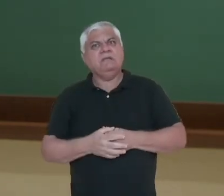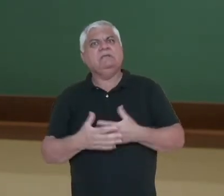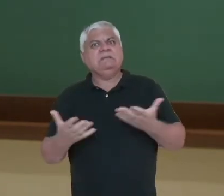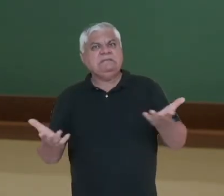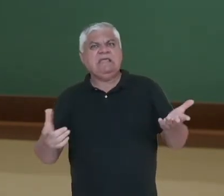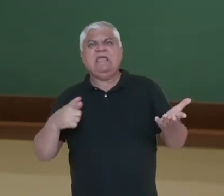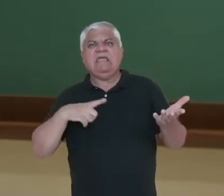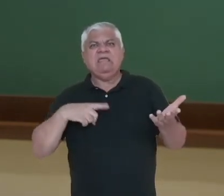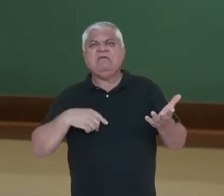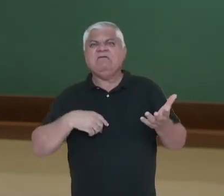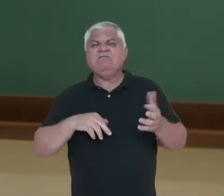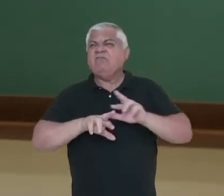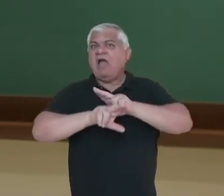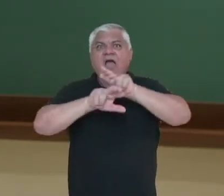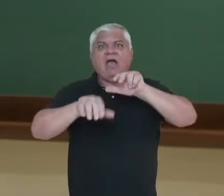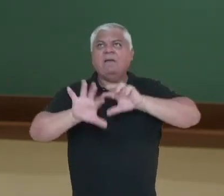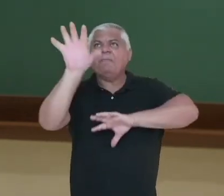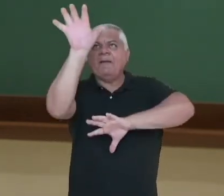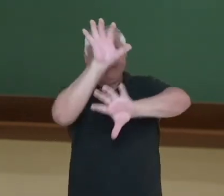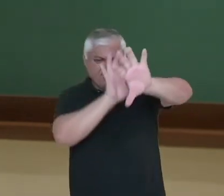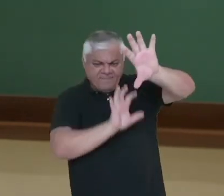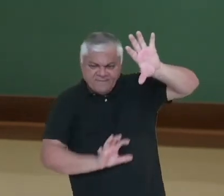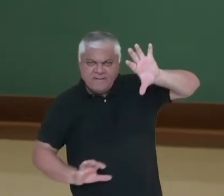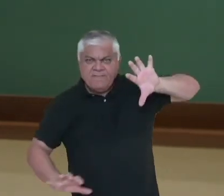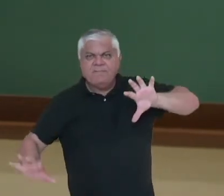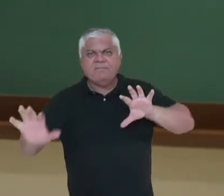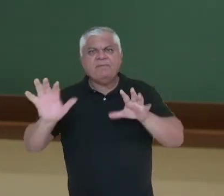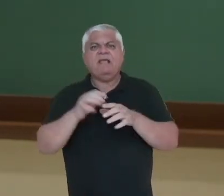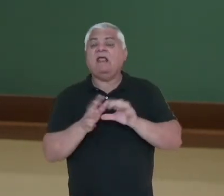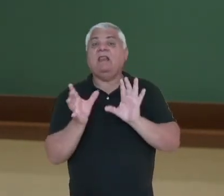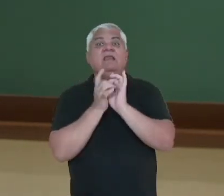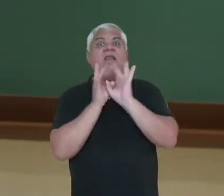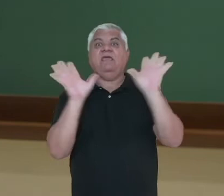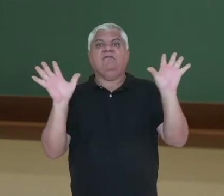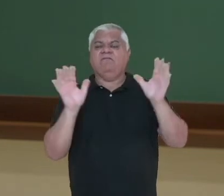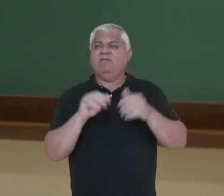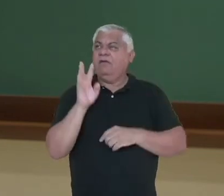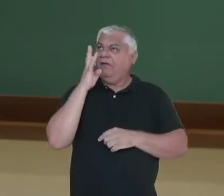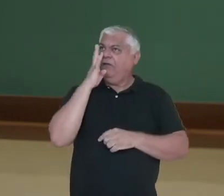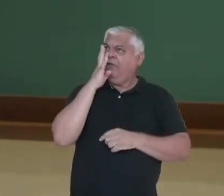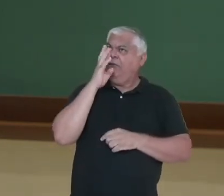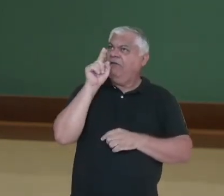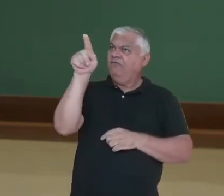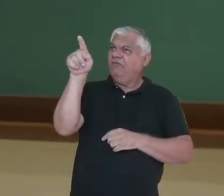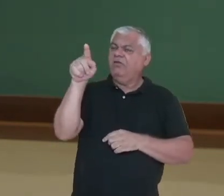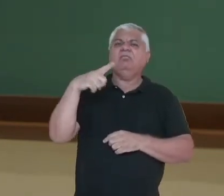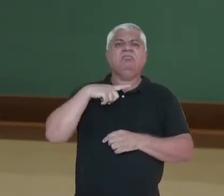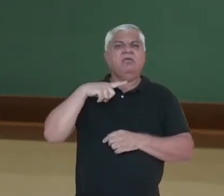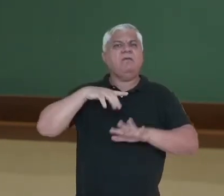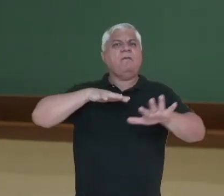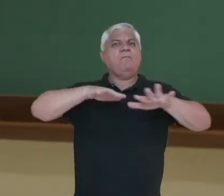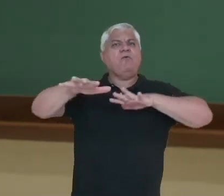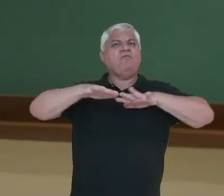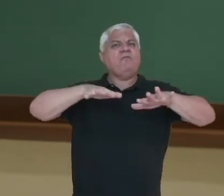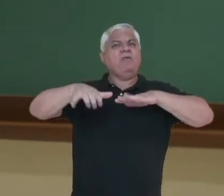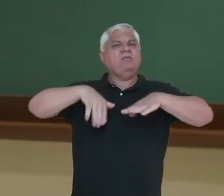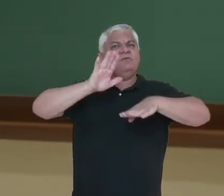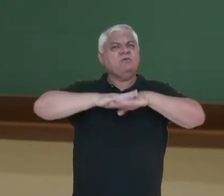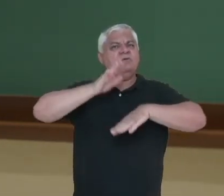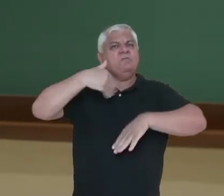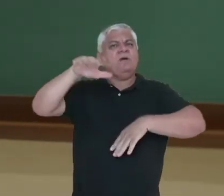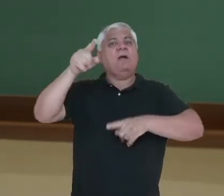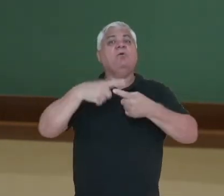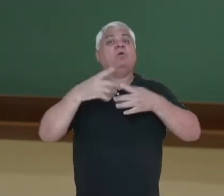movimentos intensos no outro canto, movimentos mais livres no outro canto. Quer dizer, nós temos muito movimento e pouco movimento graças ao